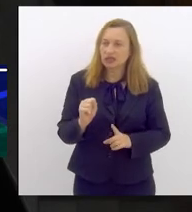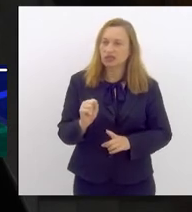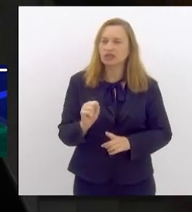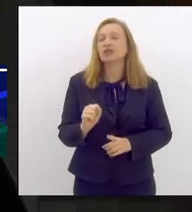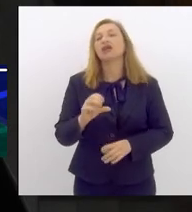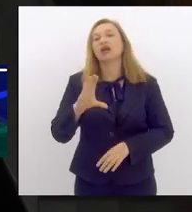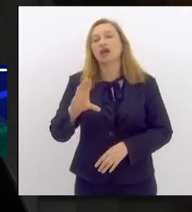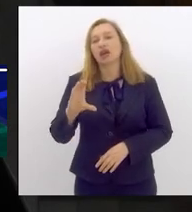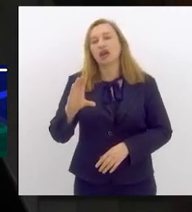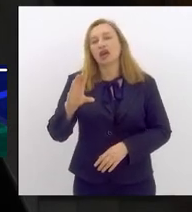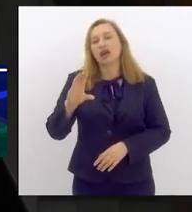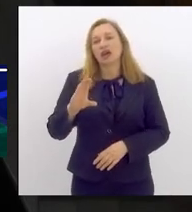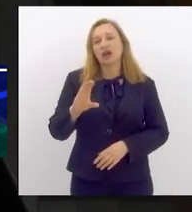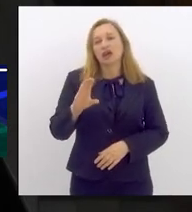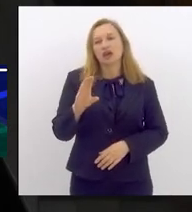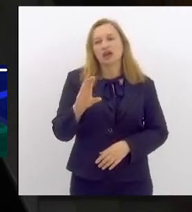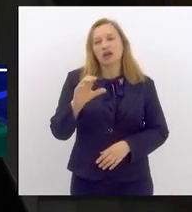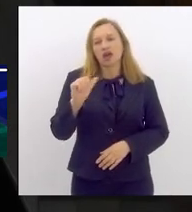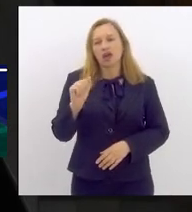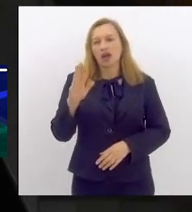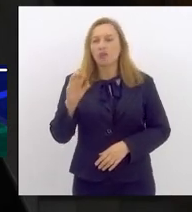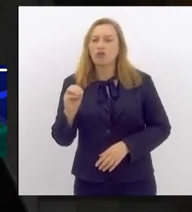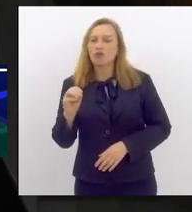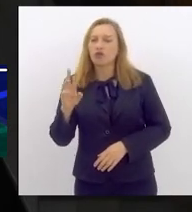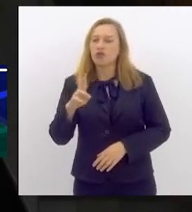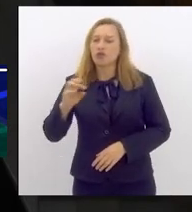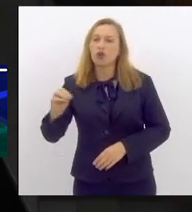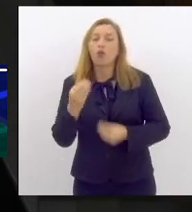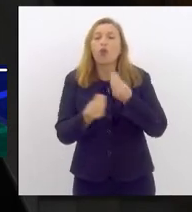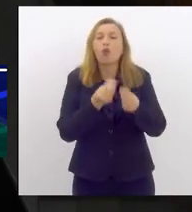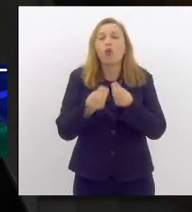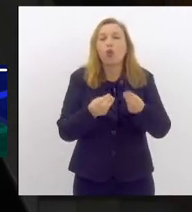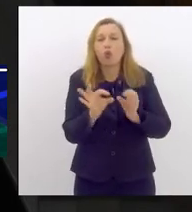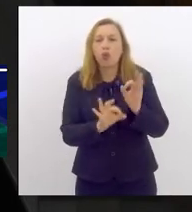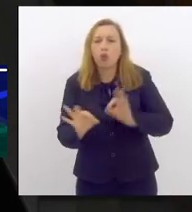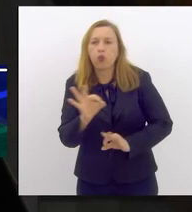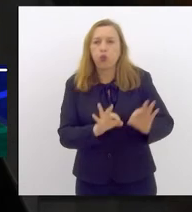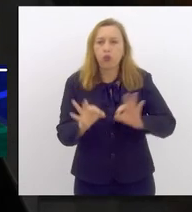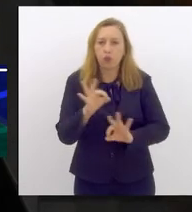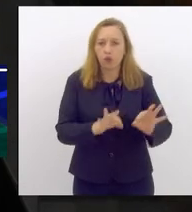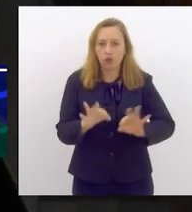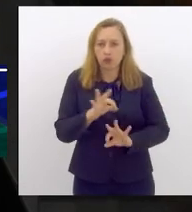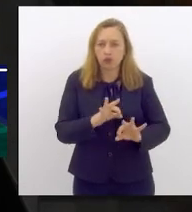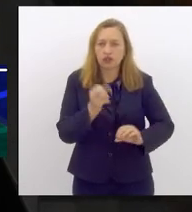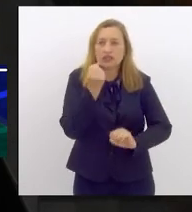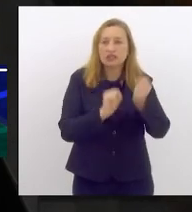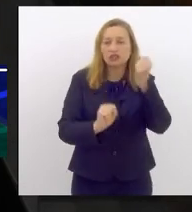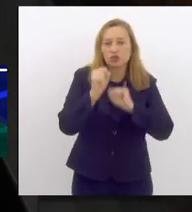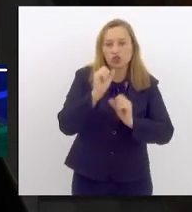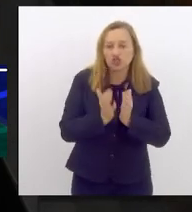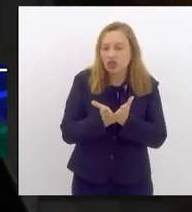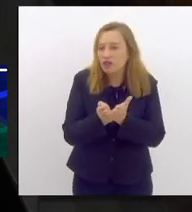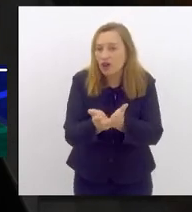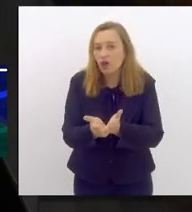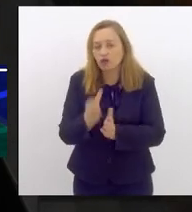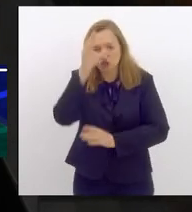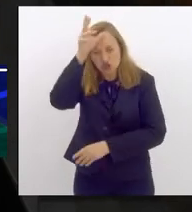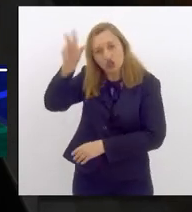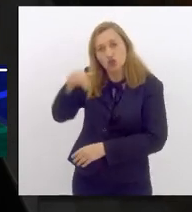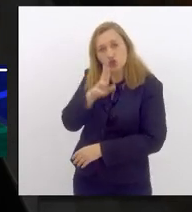praia em Cabo Frio E é disso que se trata como planejar essa gente como relançar indústria naval tia Ju